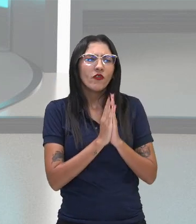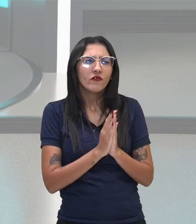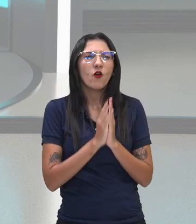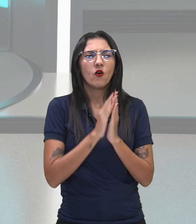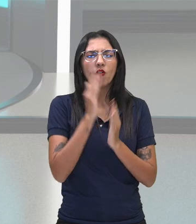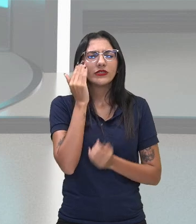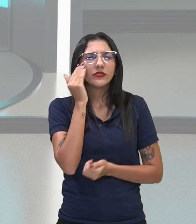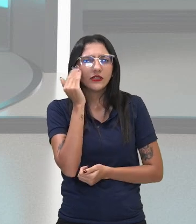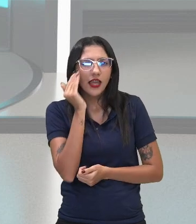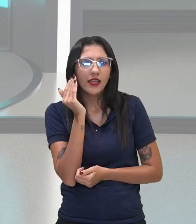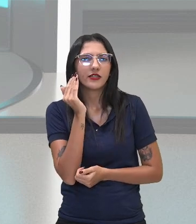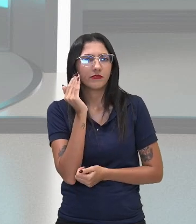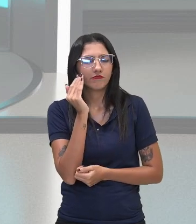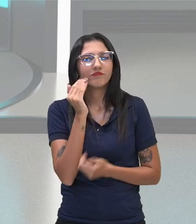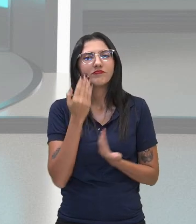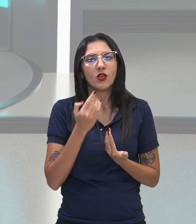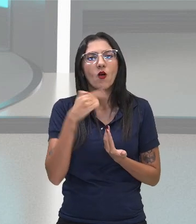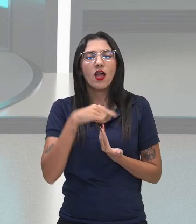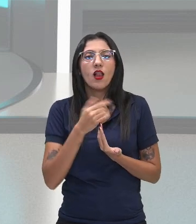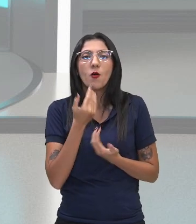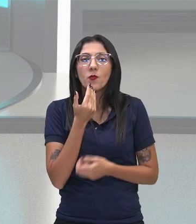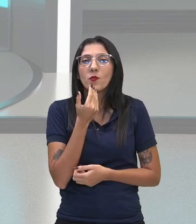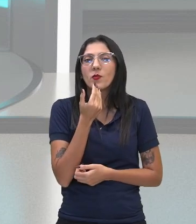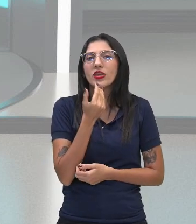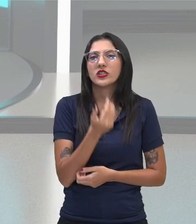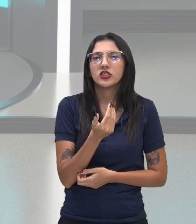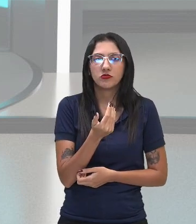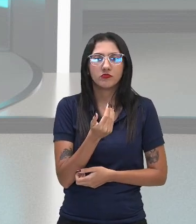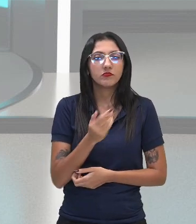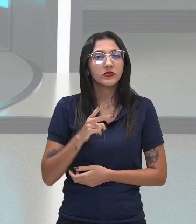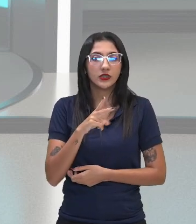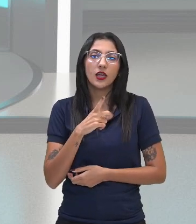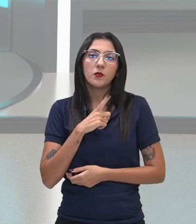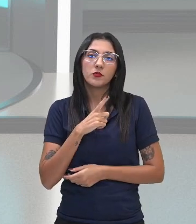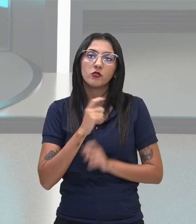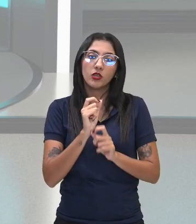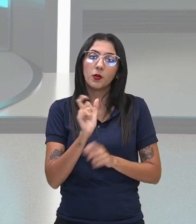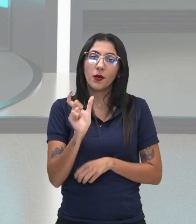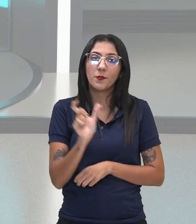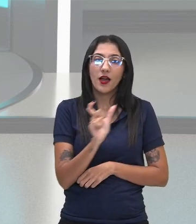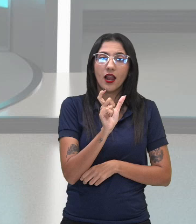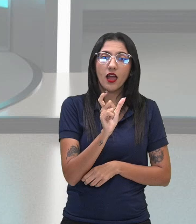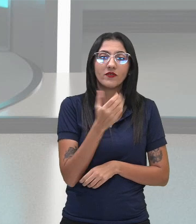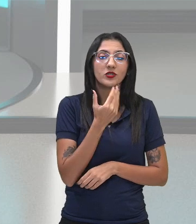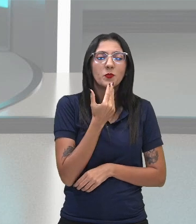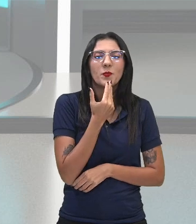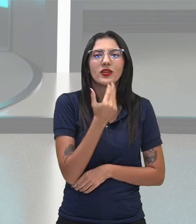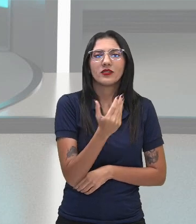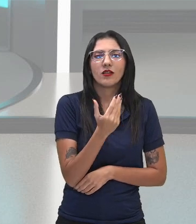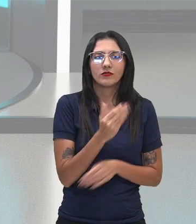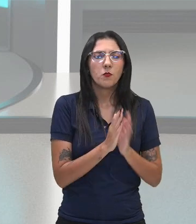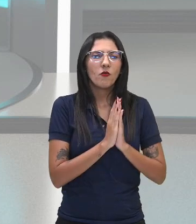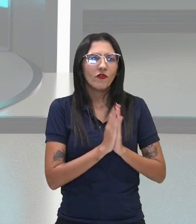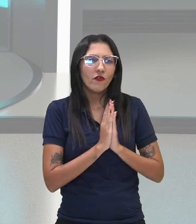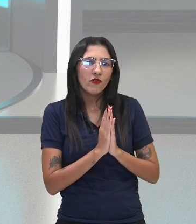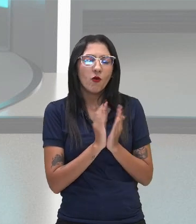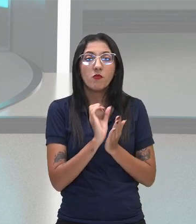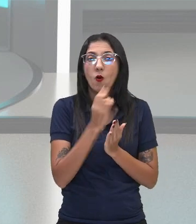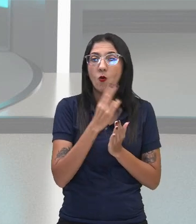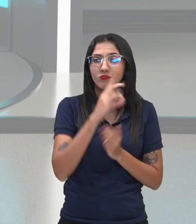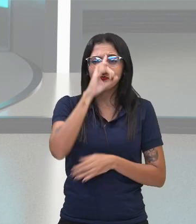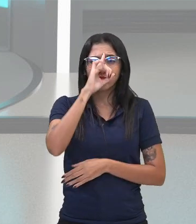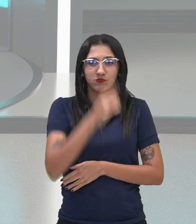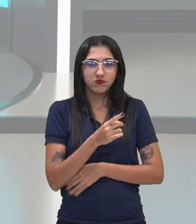entenda. Então, ela vem sempre acompanhada de uma palavra de por favor, ou então é uma